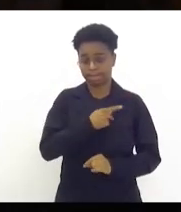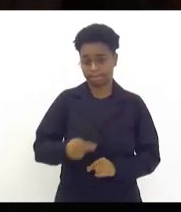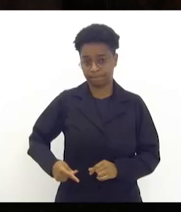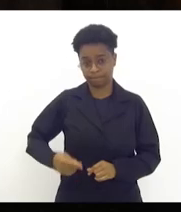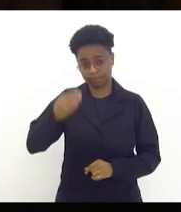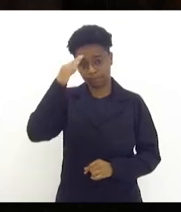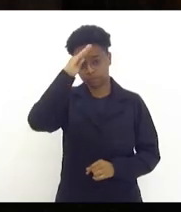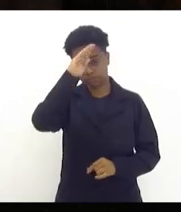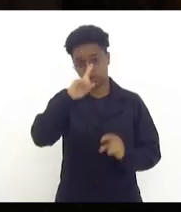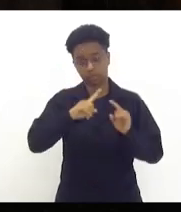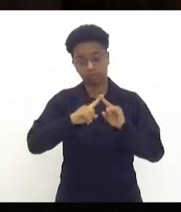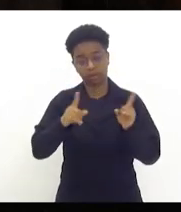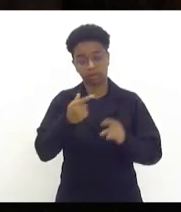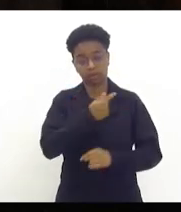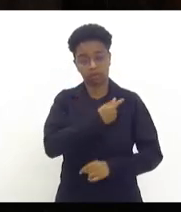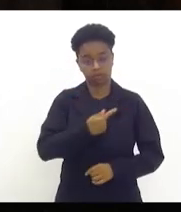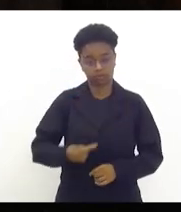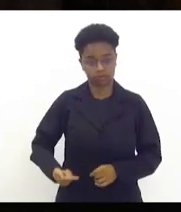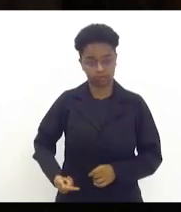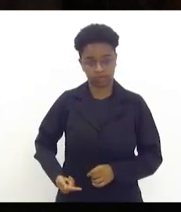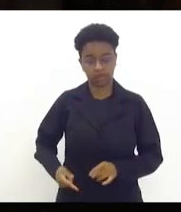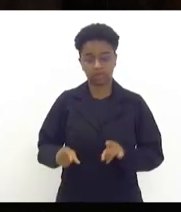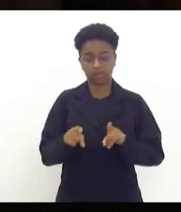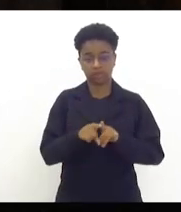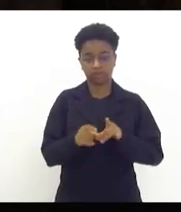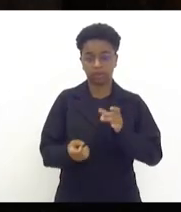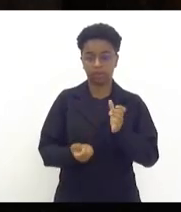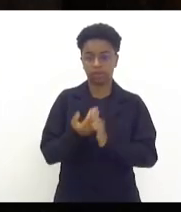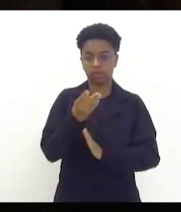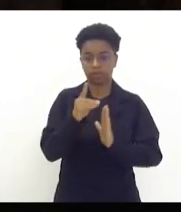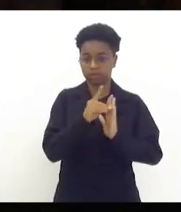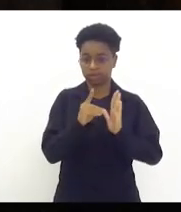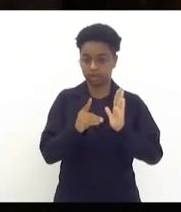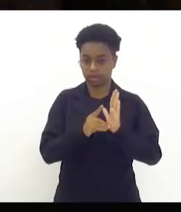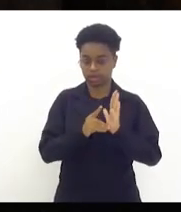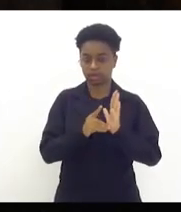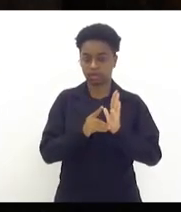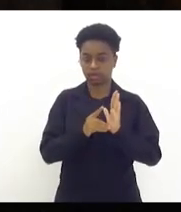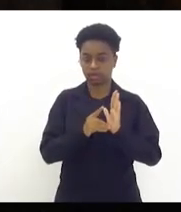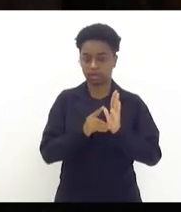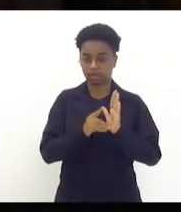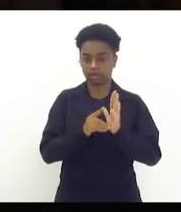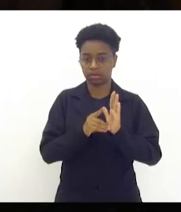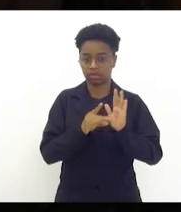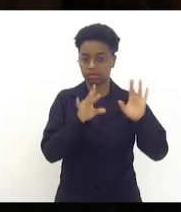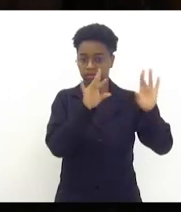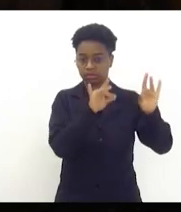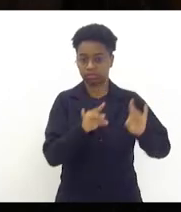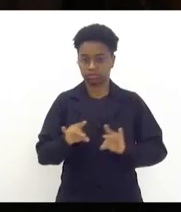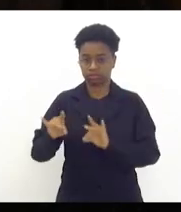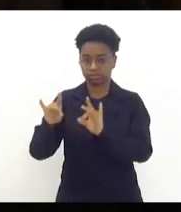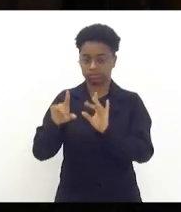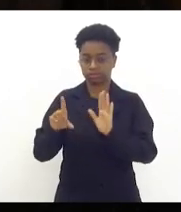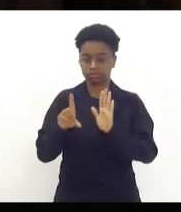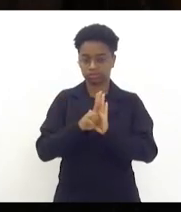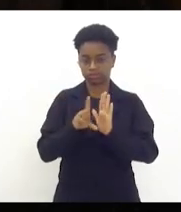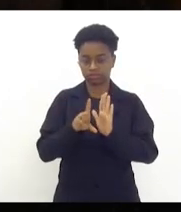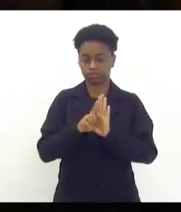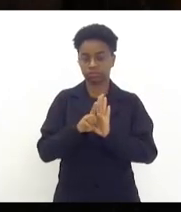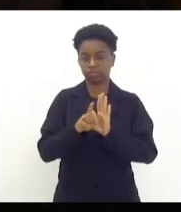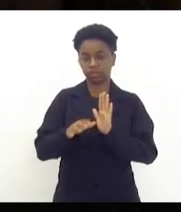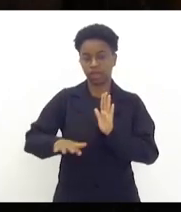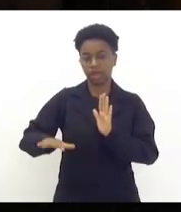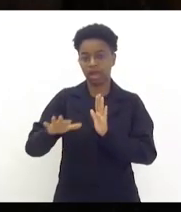governador baixou um decreto trazendo essa legislação para a